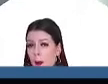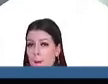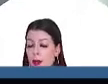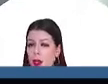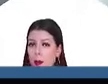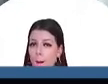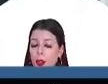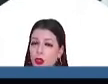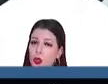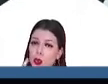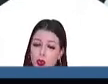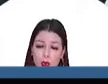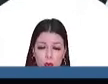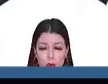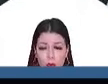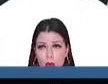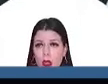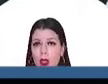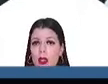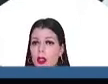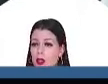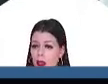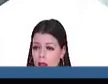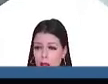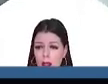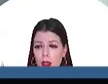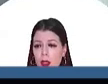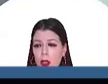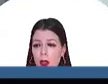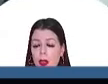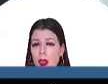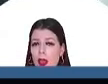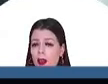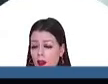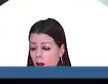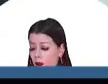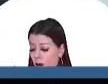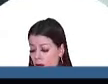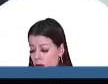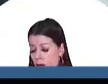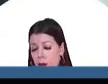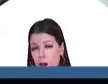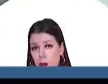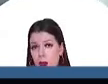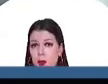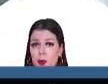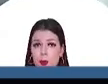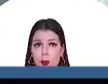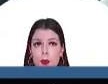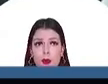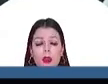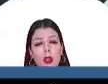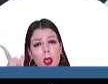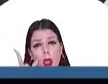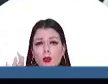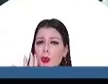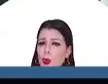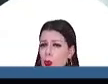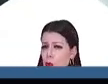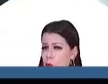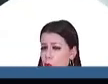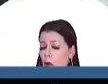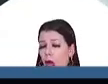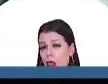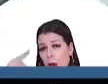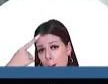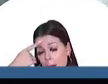privadas possam discutir a importância, a reflexão, levar a família à reflexão do que deve ser cuidado e pensado